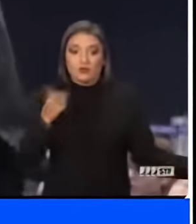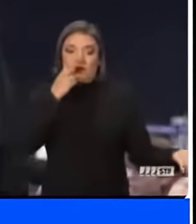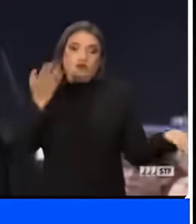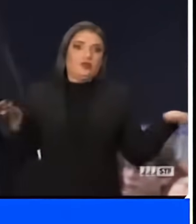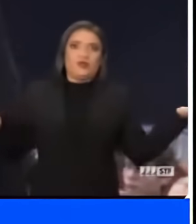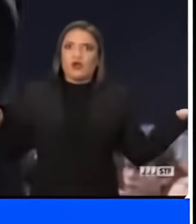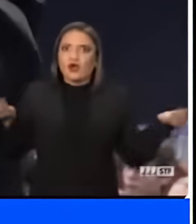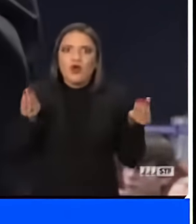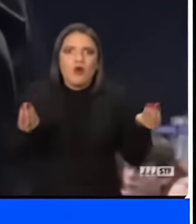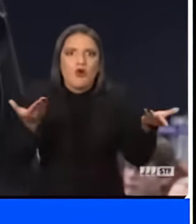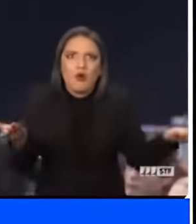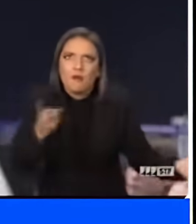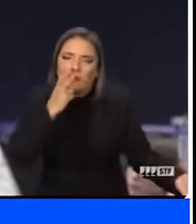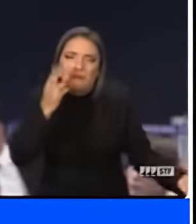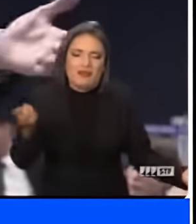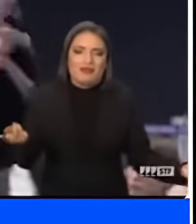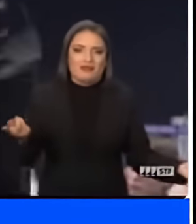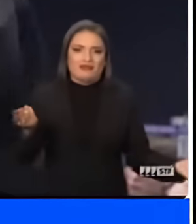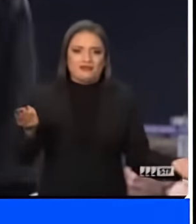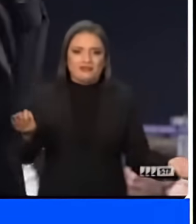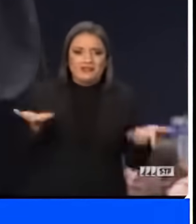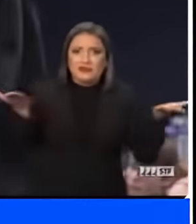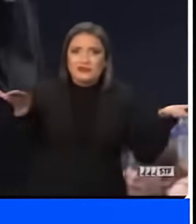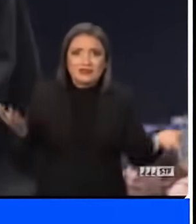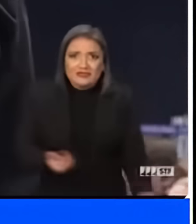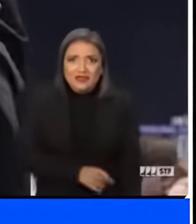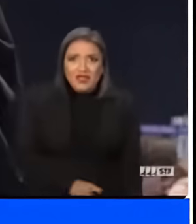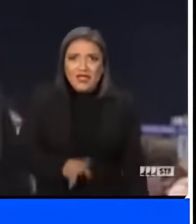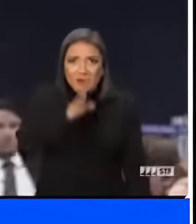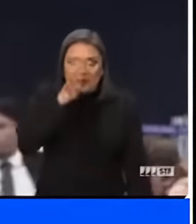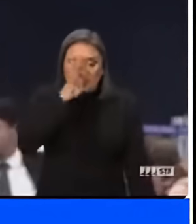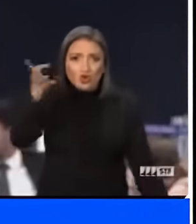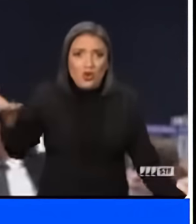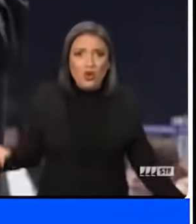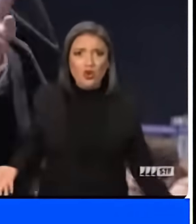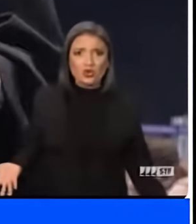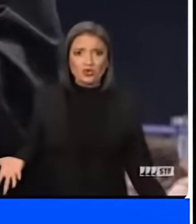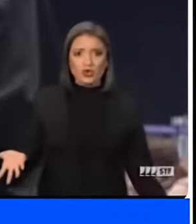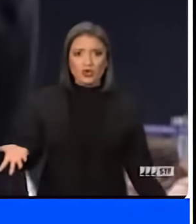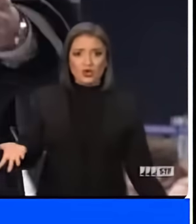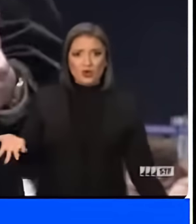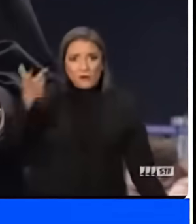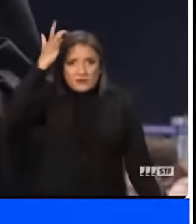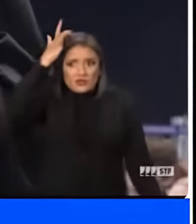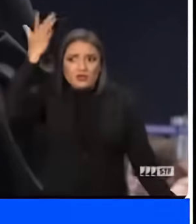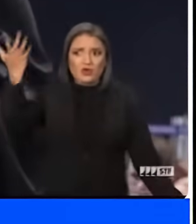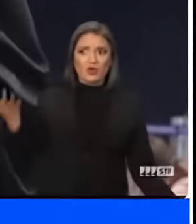isso é uma sandice, isso é esdrúxulo, isso aí é uma loucura. De maneira alguma.